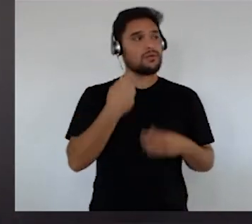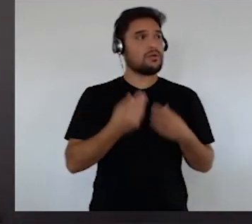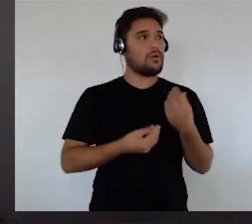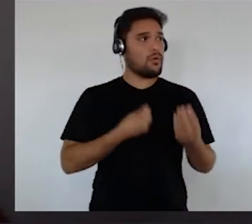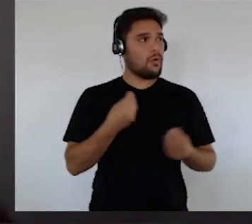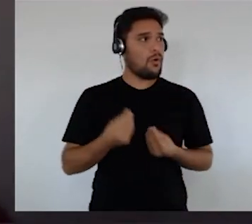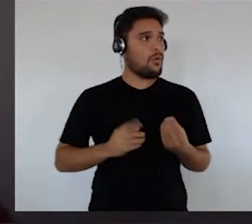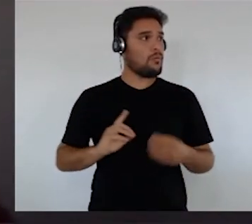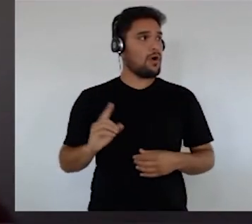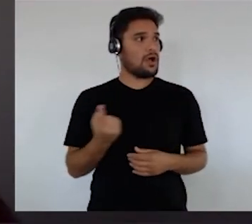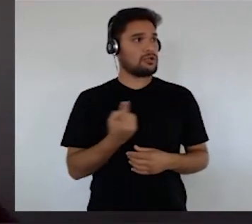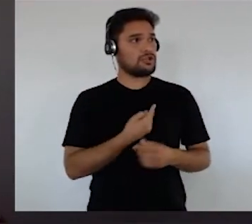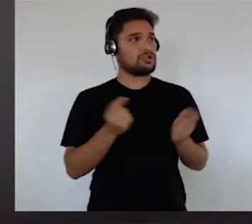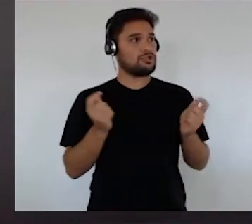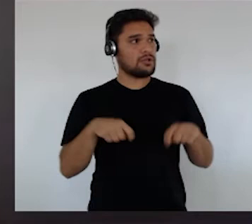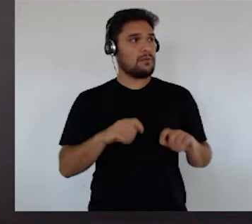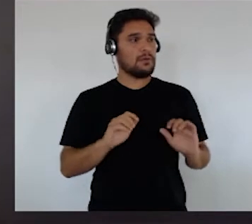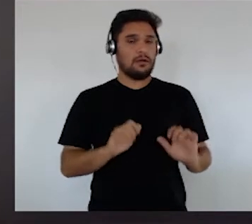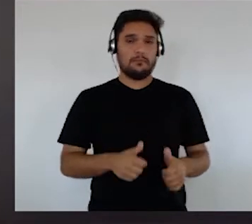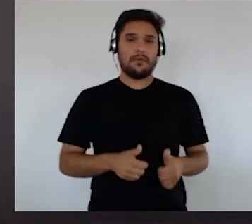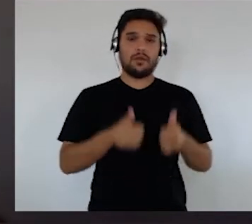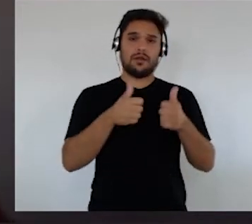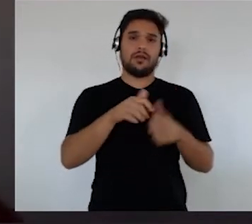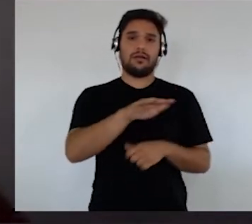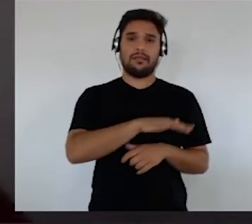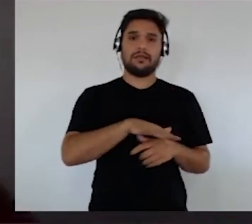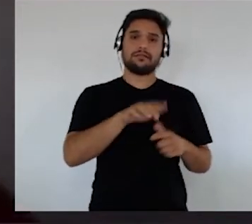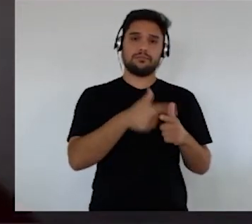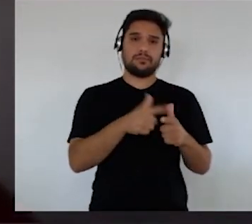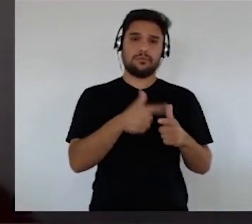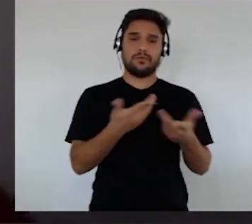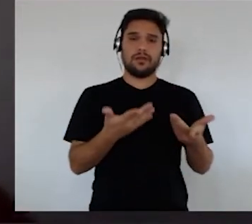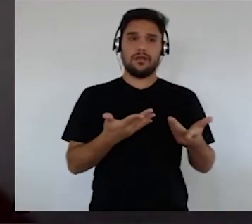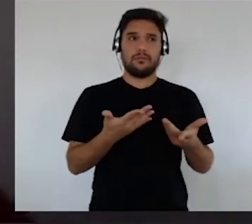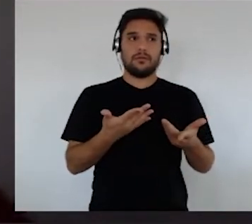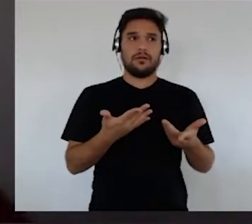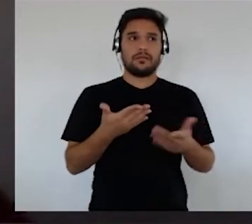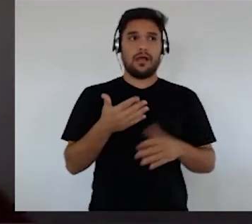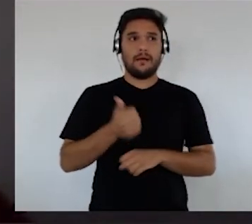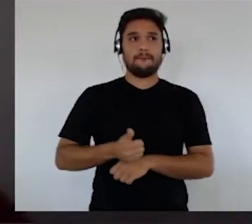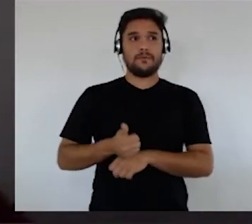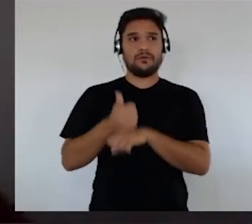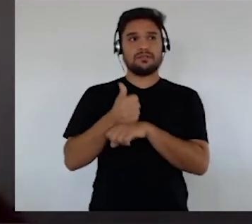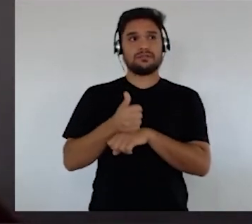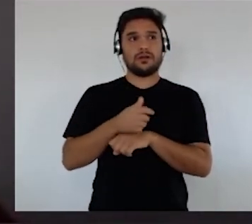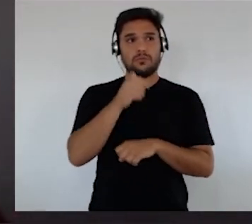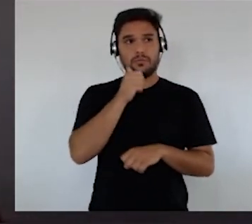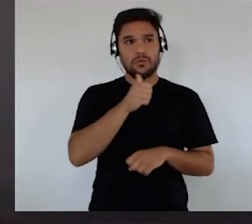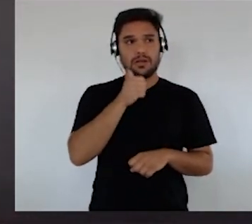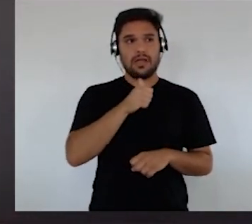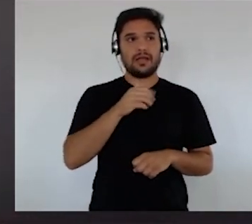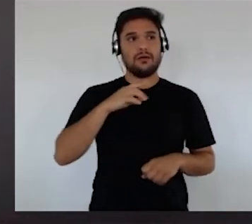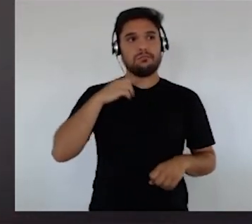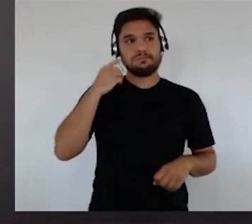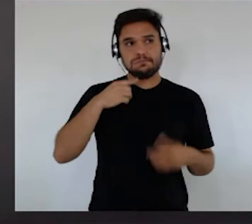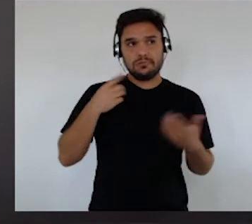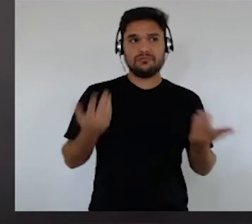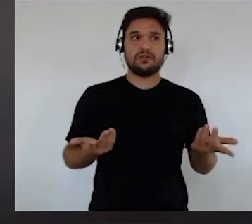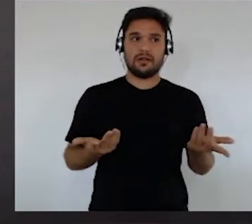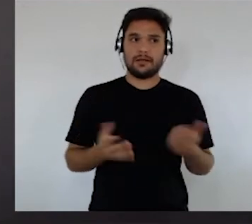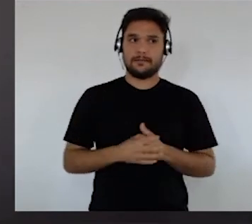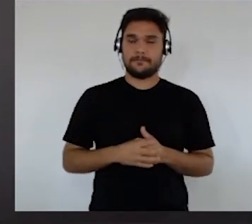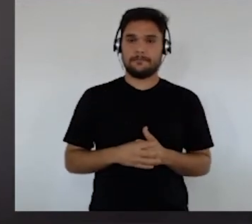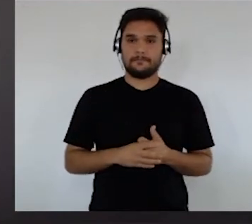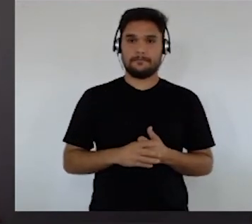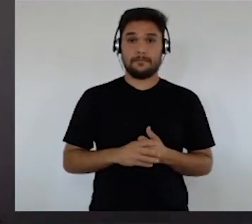pode, né, estar trabalhando essas questões na nossa profissão enquanto mulheres advogadas, sabe?